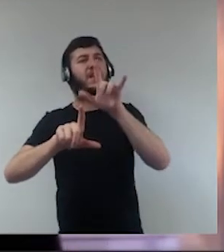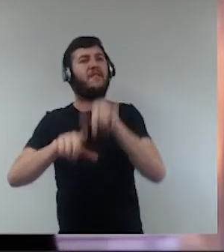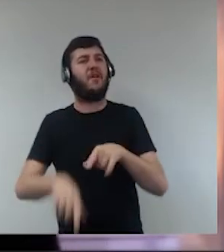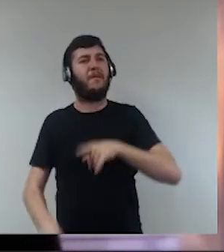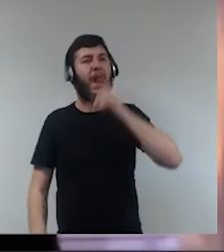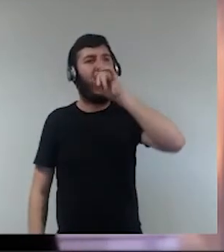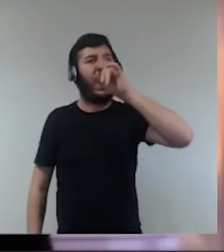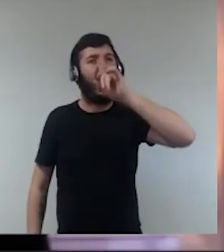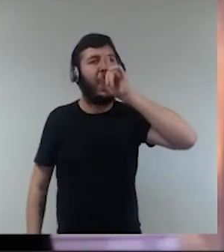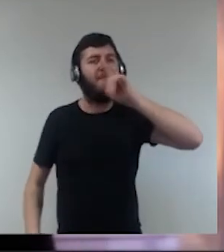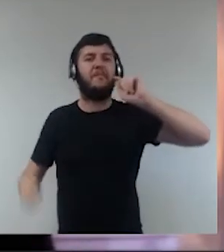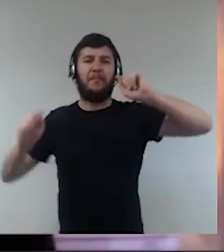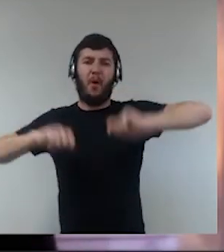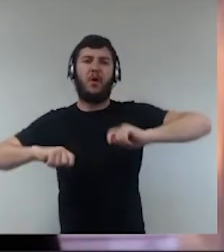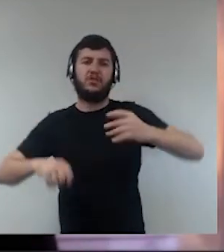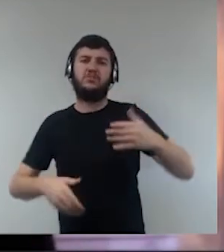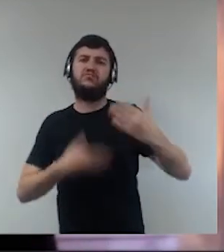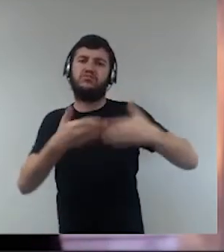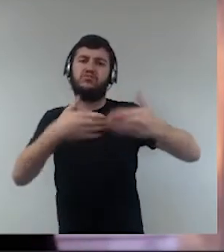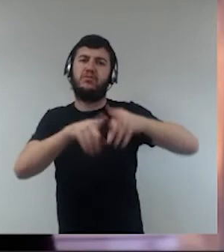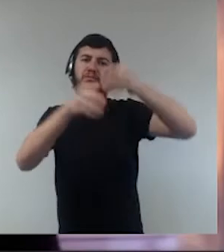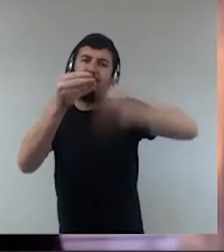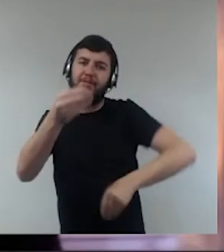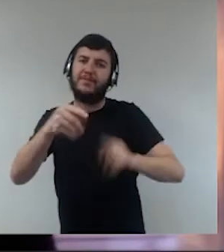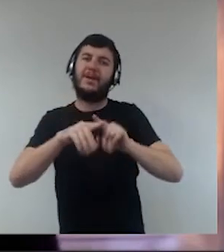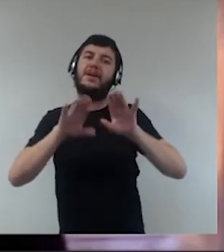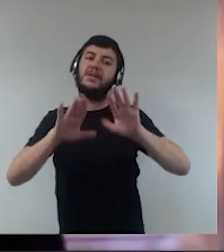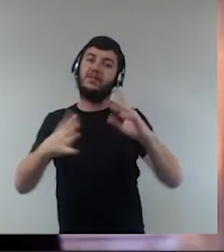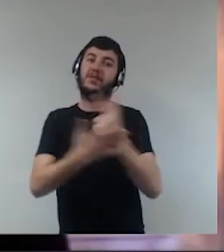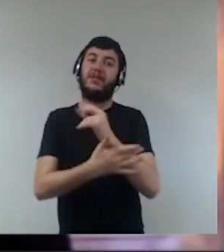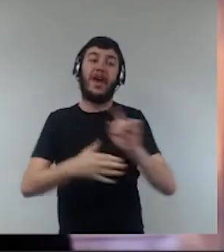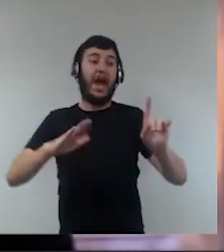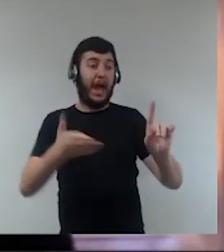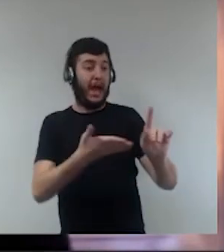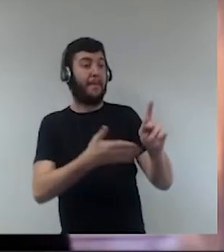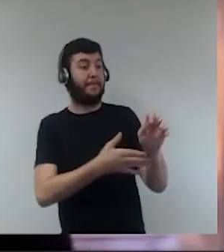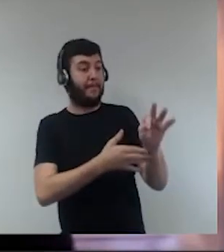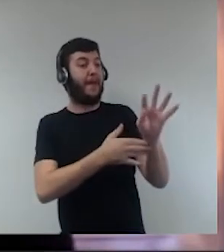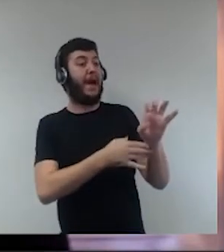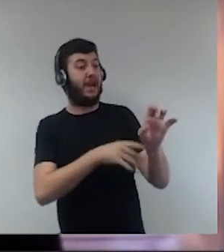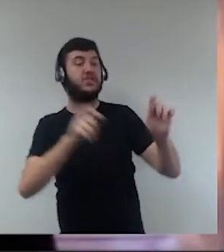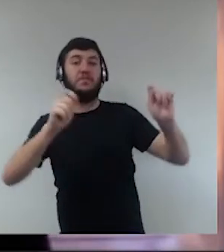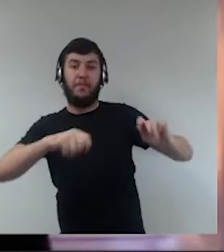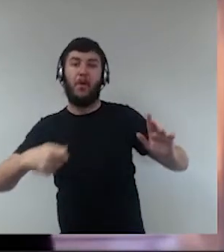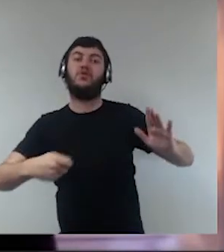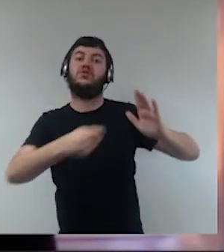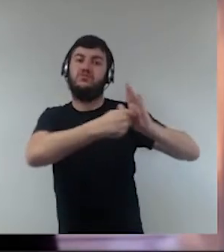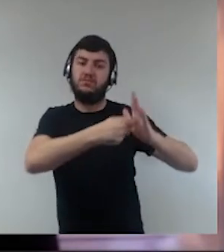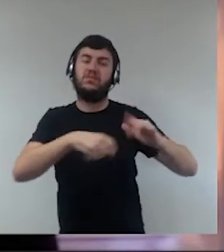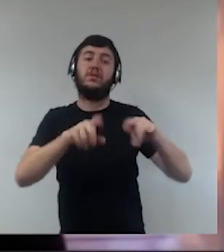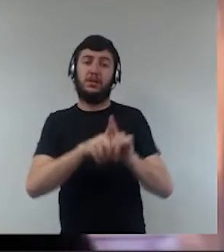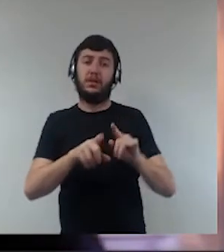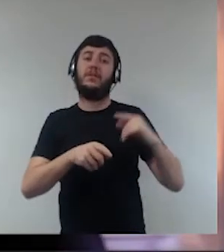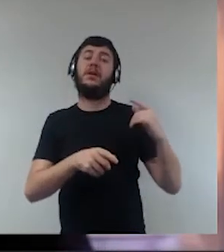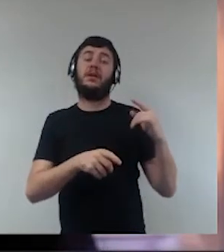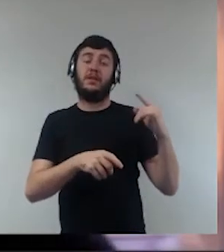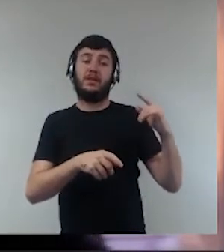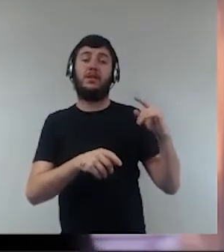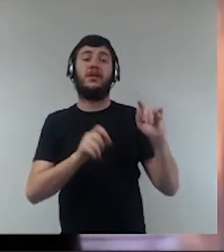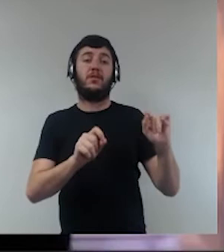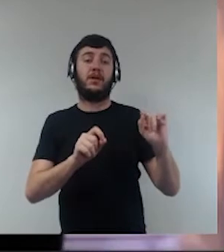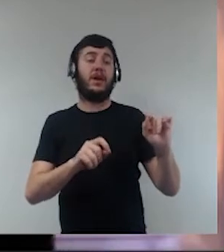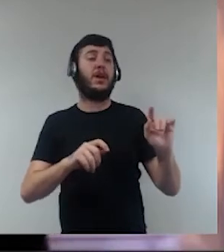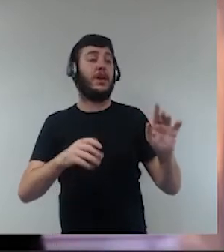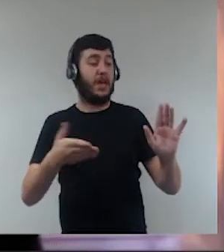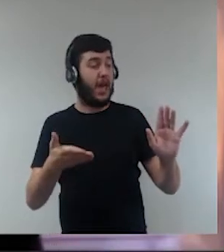ser feito pela própria parte que foi intimada ou citada e isso pode ser feito posteriormente. No caso, essa parte